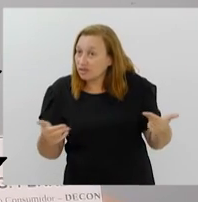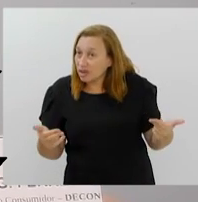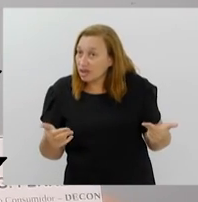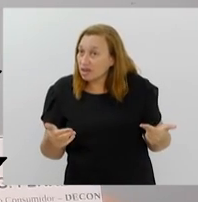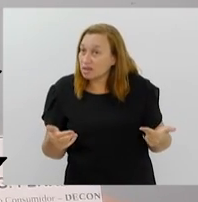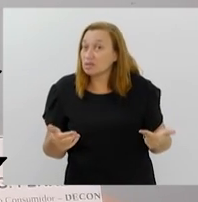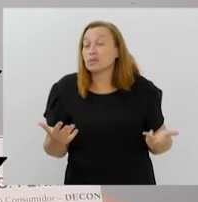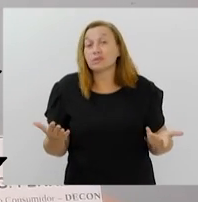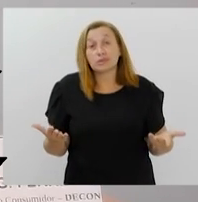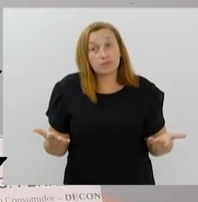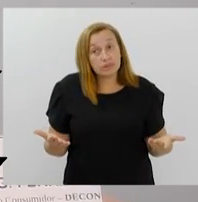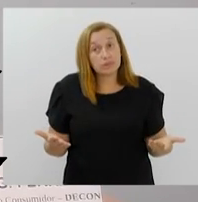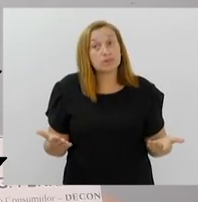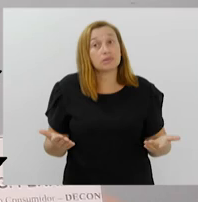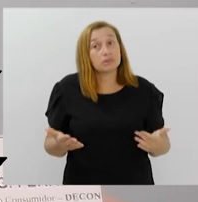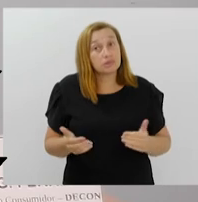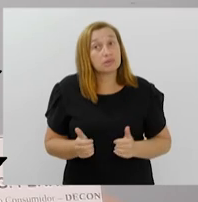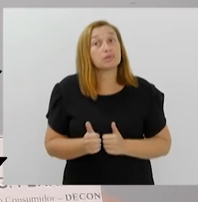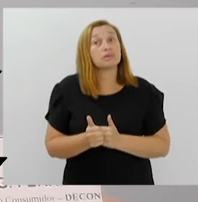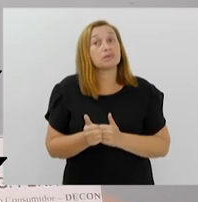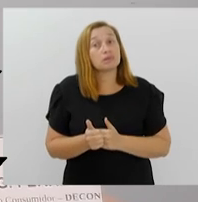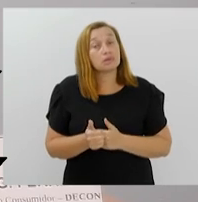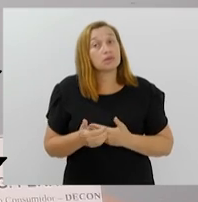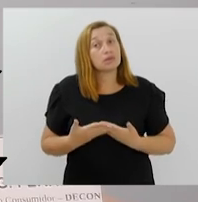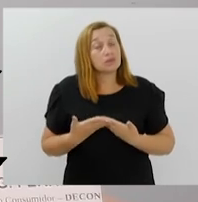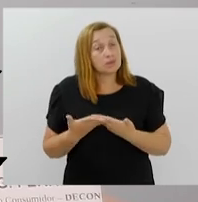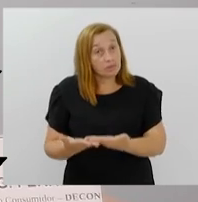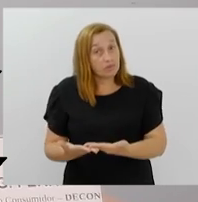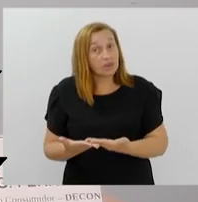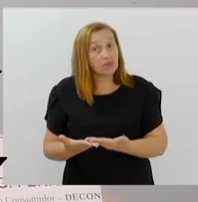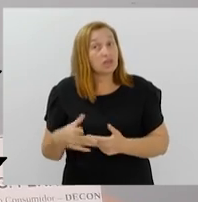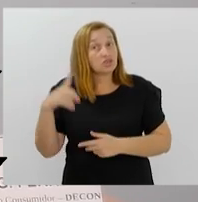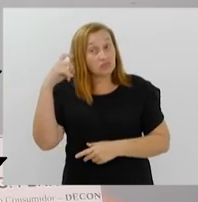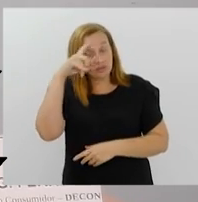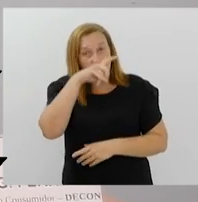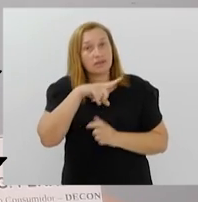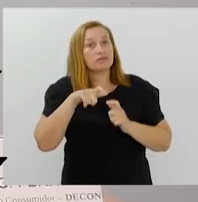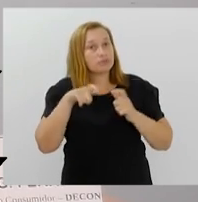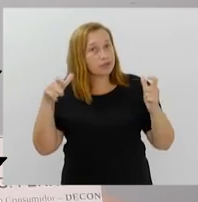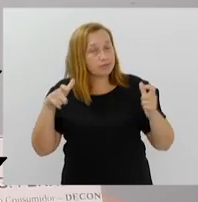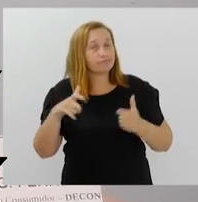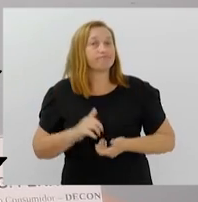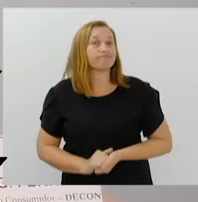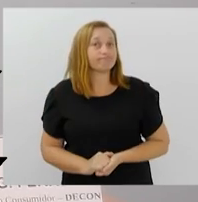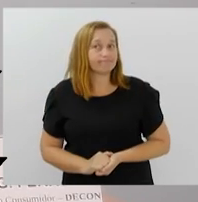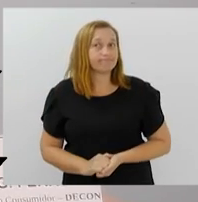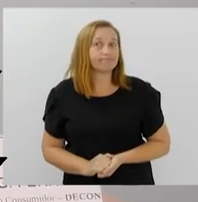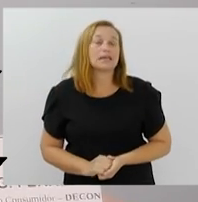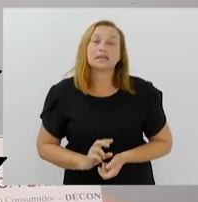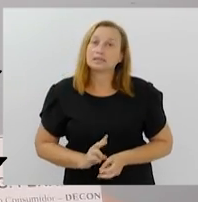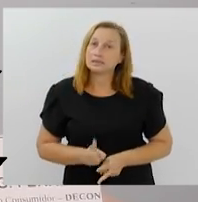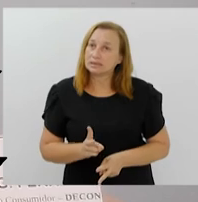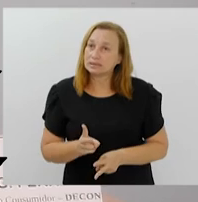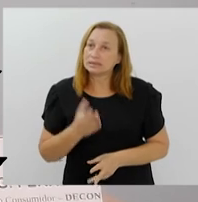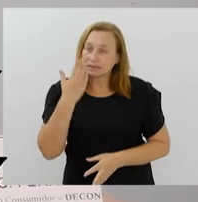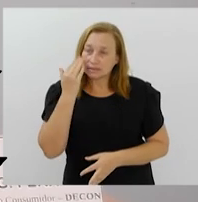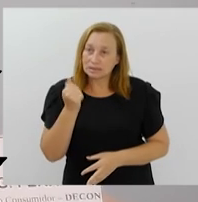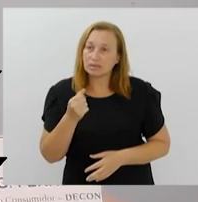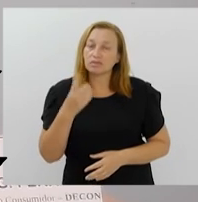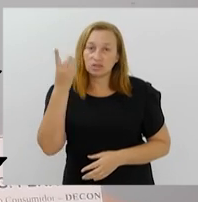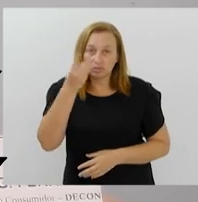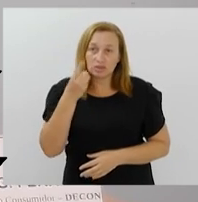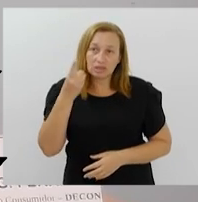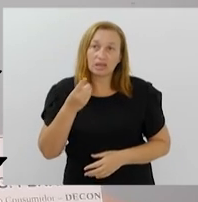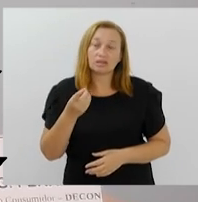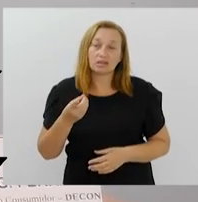procedimentos em andamento temos diversos e as dificuldades São enormes sei que os deputados aqui também devem passar por